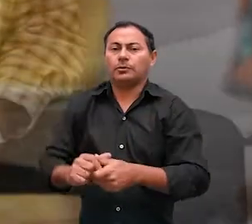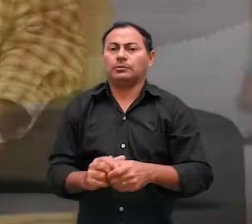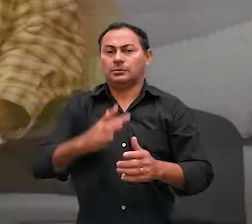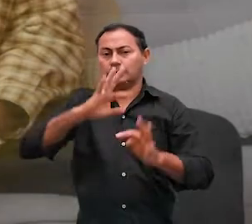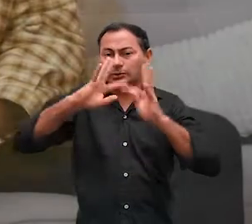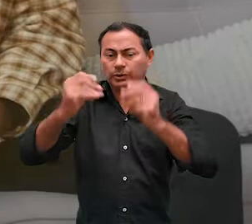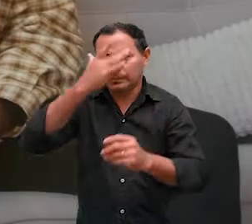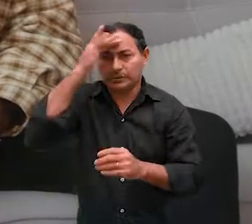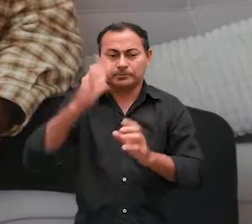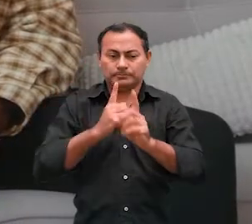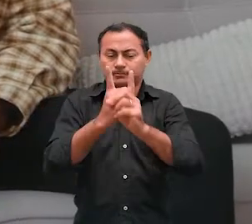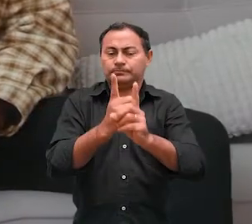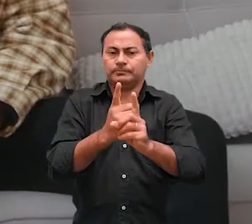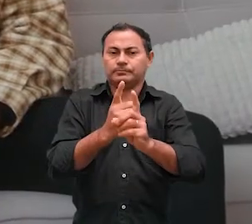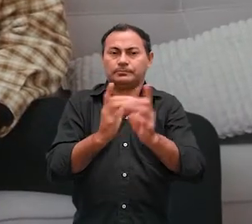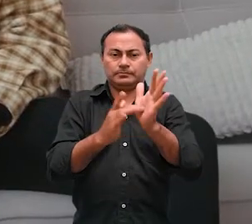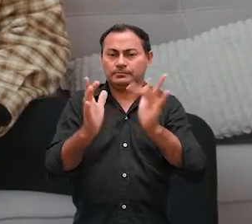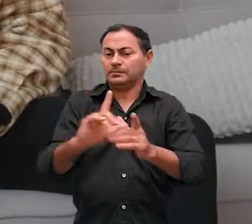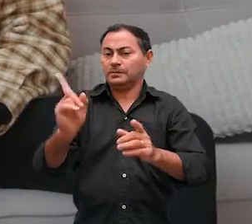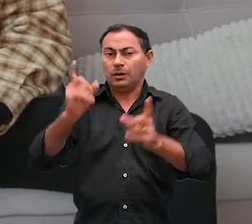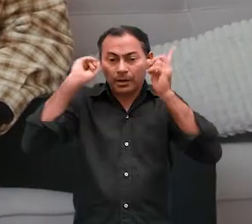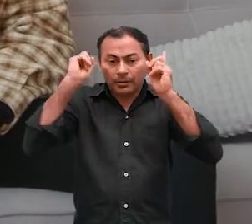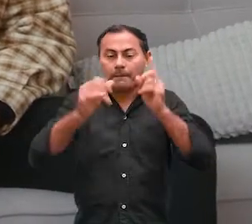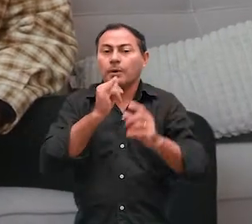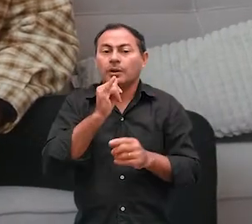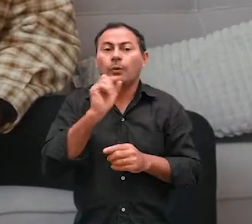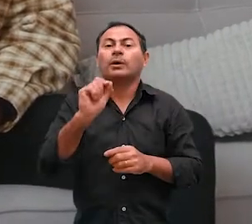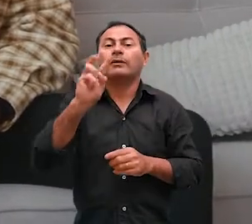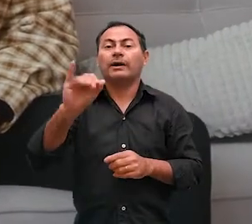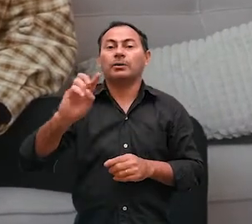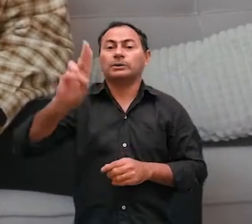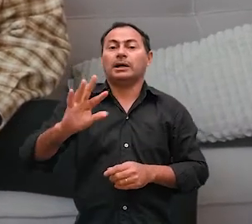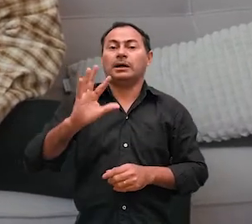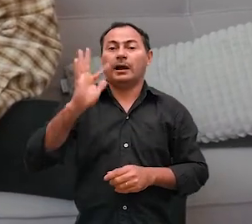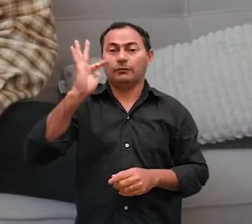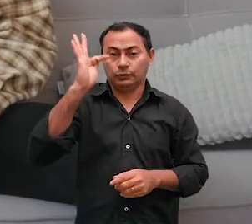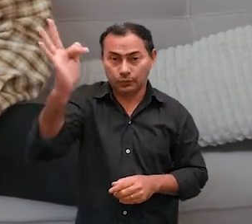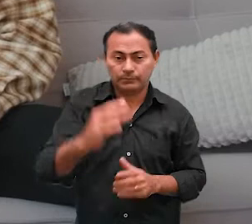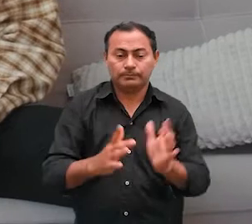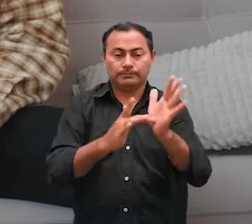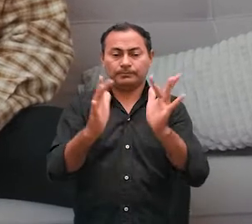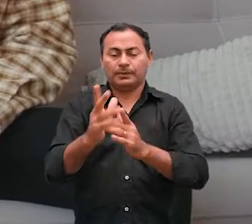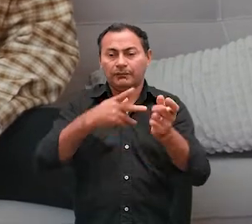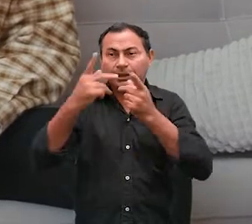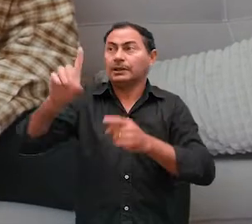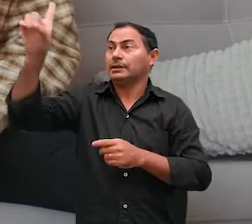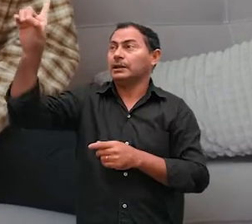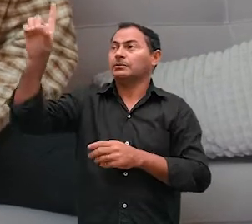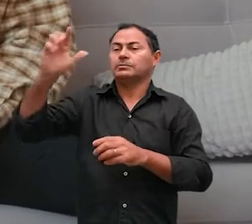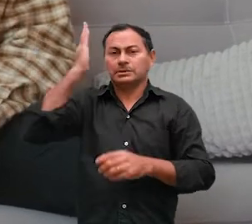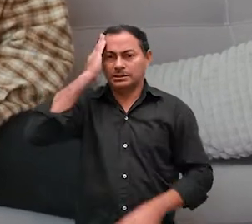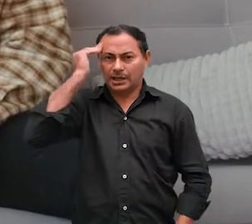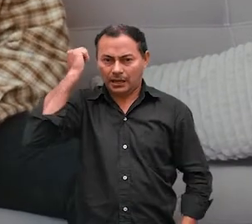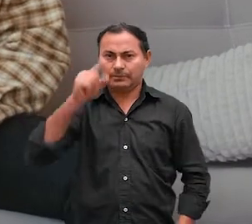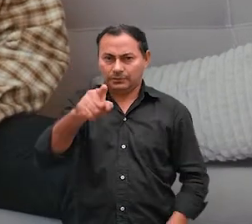mundo o discípulo de Cristo não deve estar preocupado nem ansioso por exemplo com o que vai se vestir Jesus afirma que o pai